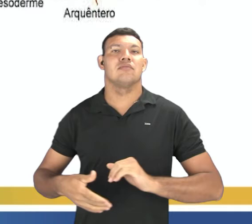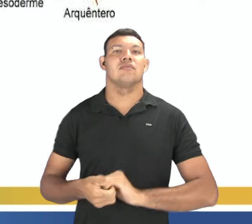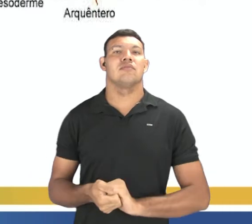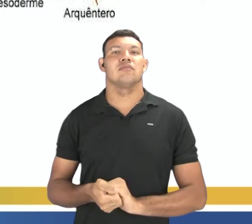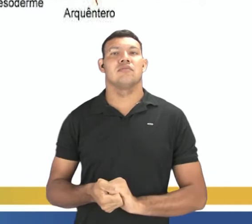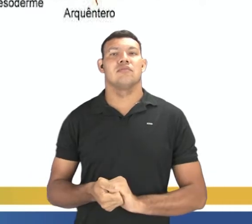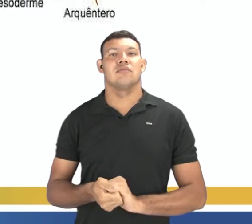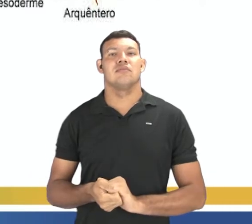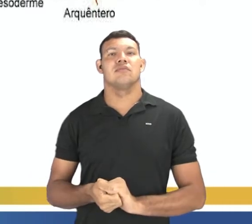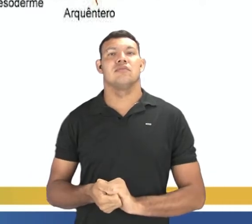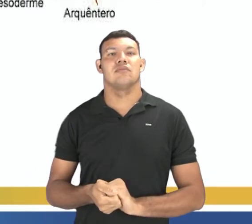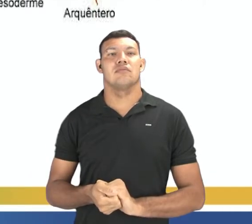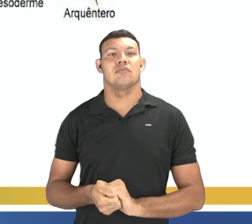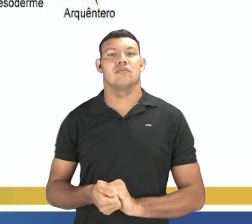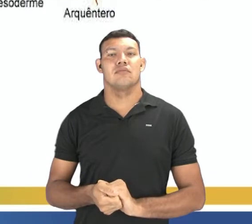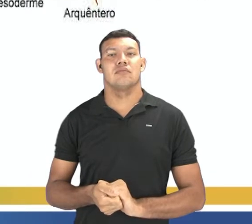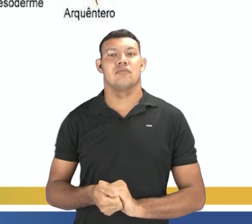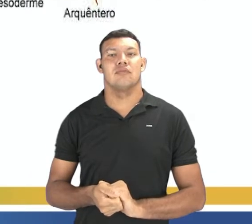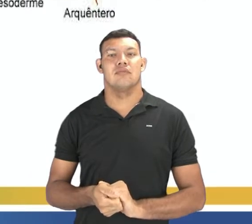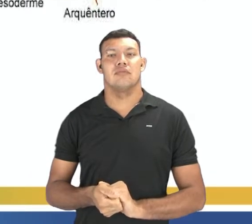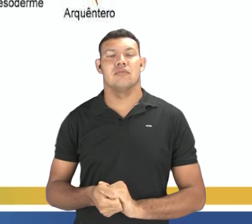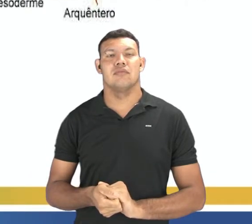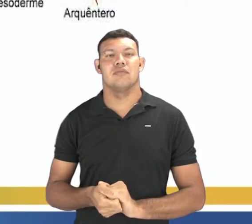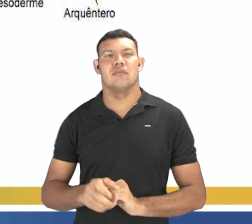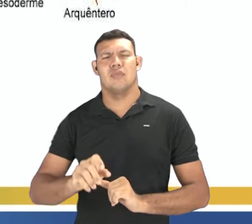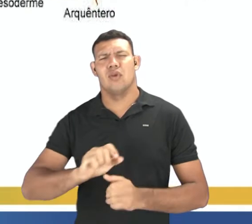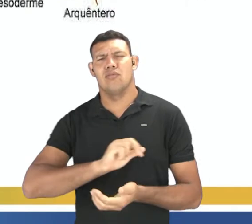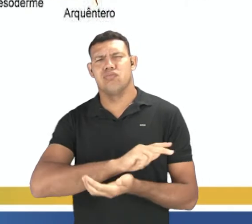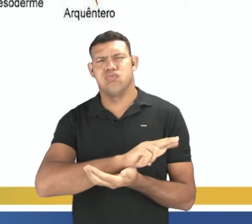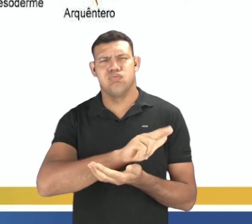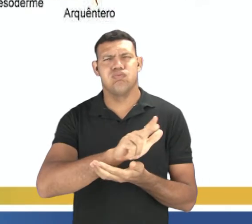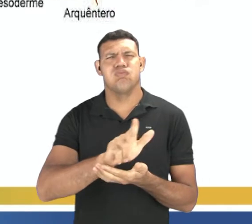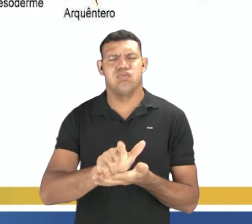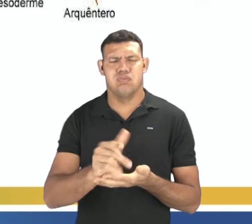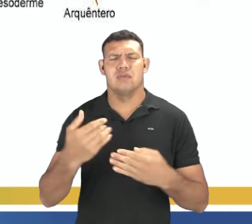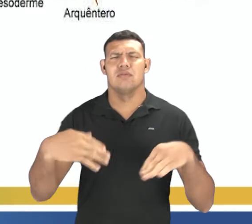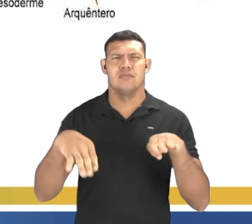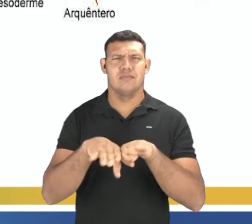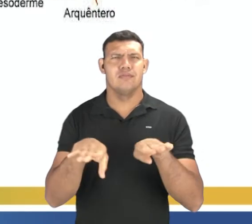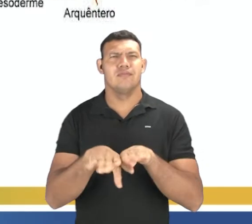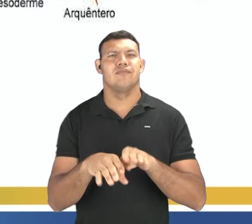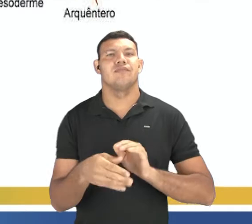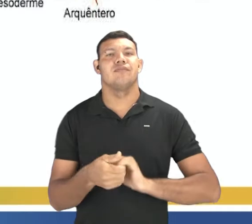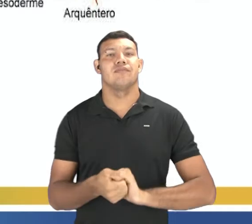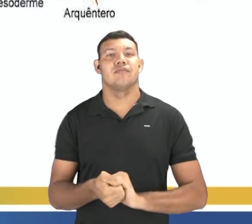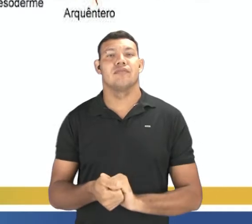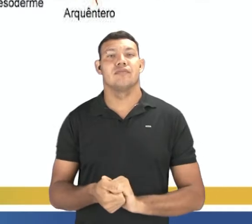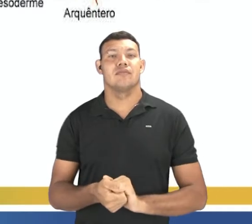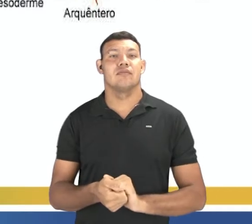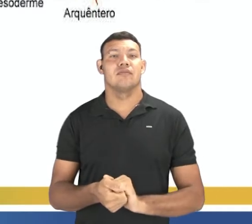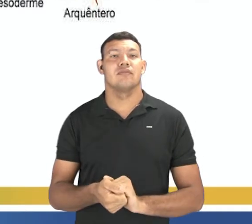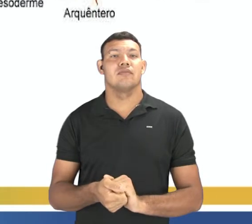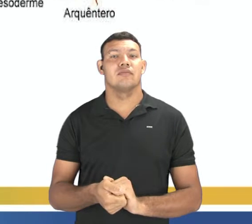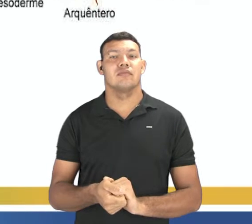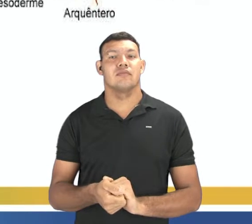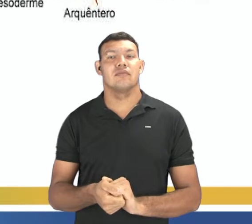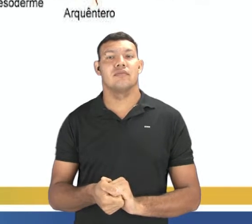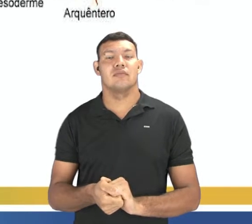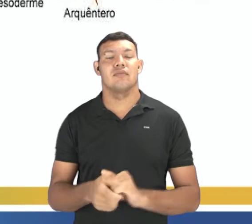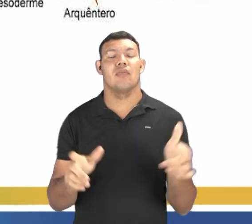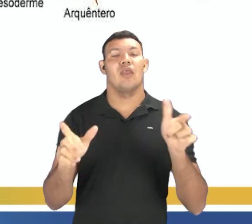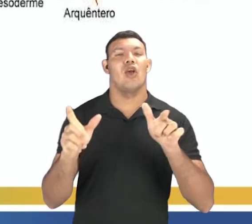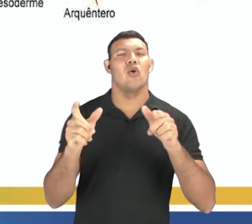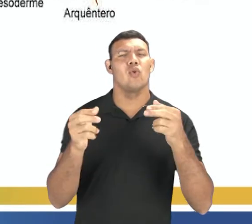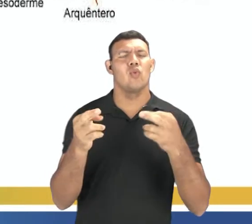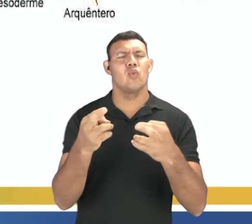da bexiga, da urina e entre outros. A mesoderme. A mesoderme, ele trabalha